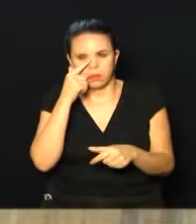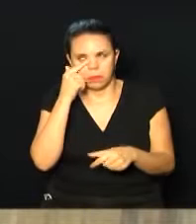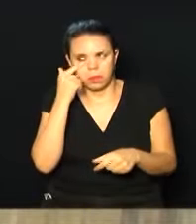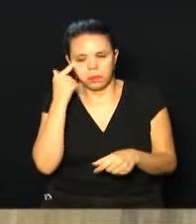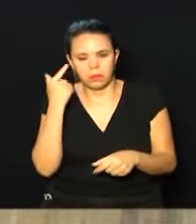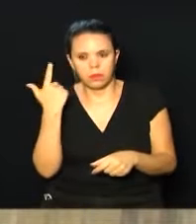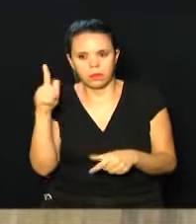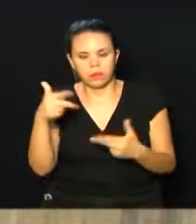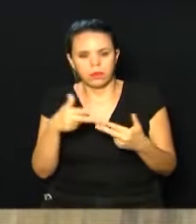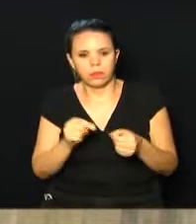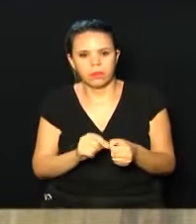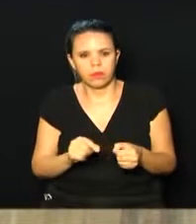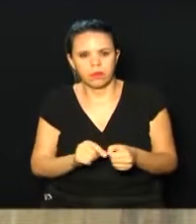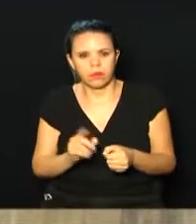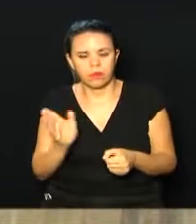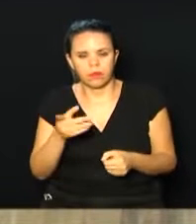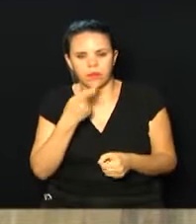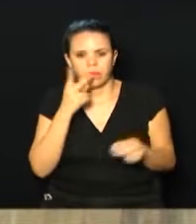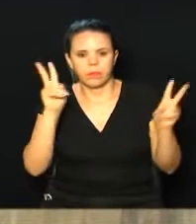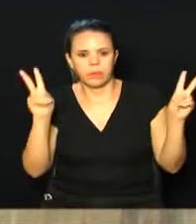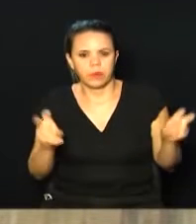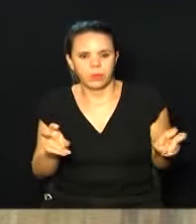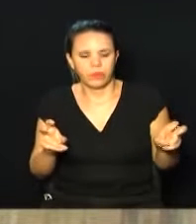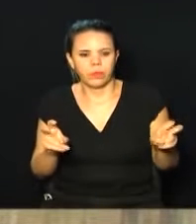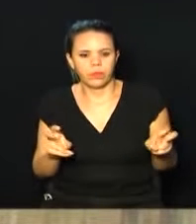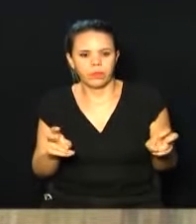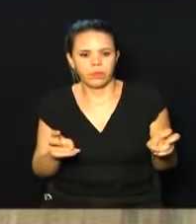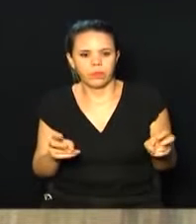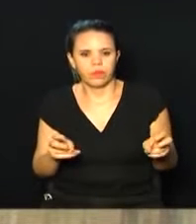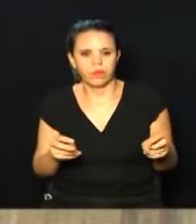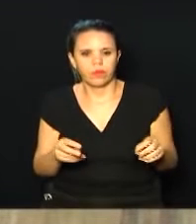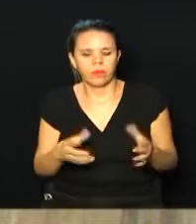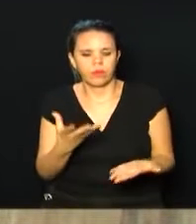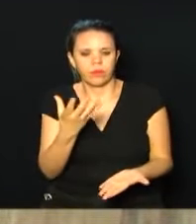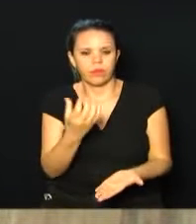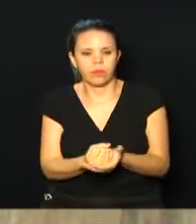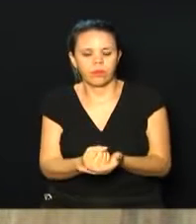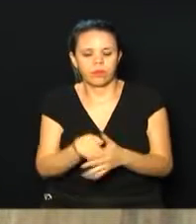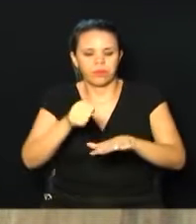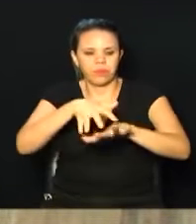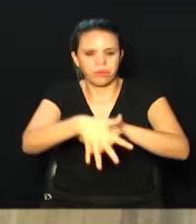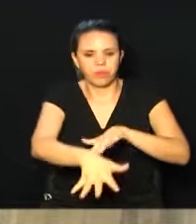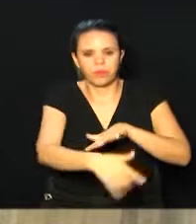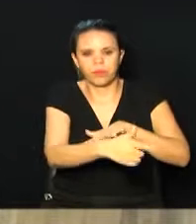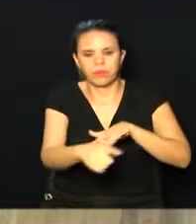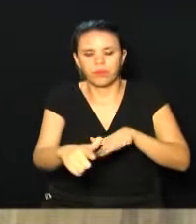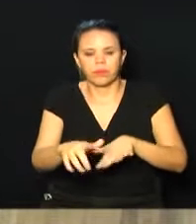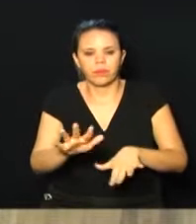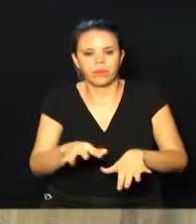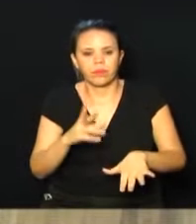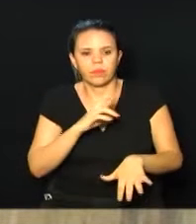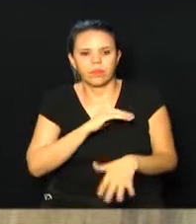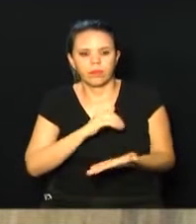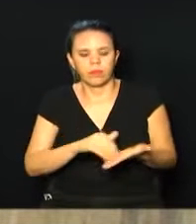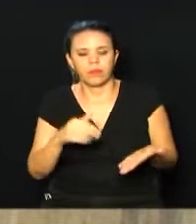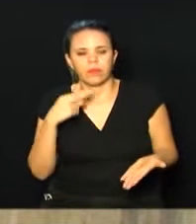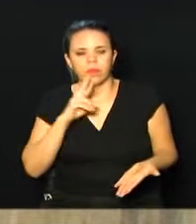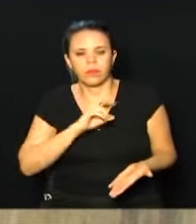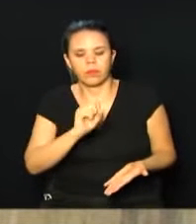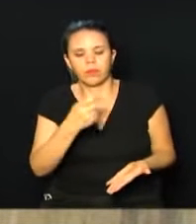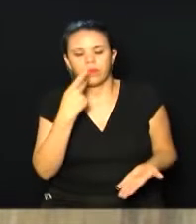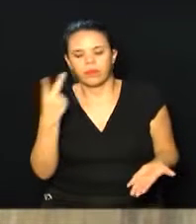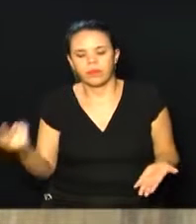uma outra coisa, o senhor já tinha falado sobre a questão da permeabilização, o vereador Rossini também mencionou, por